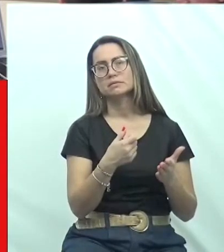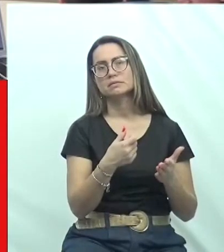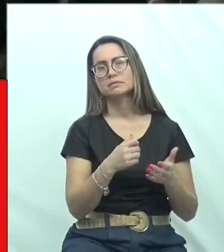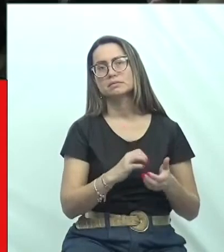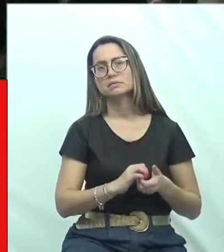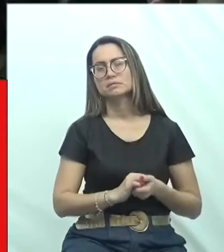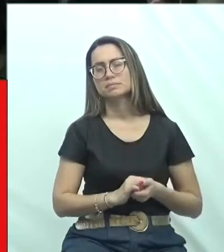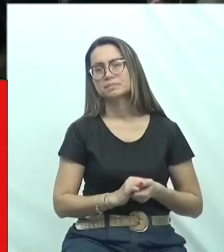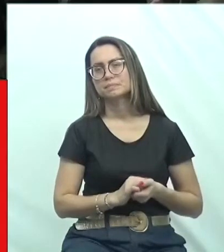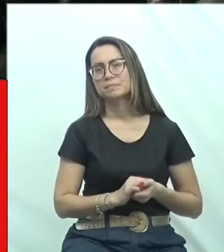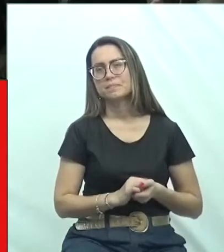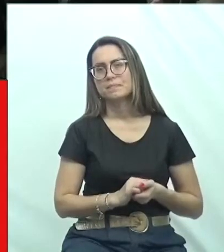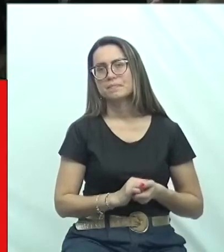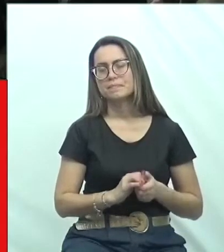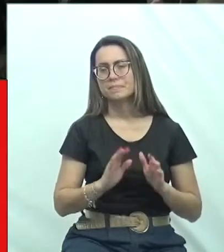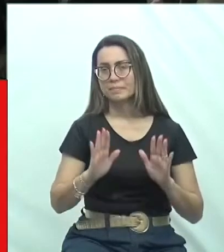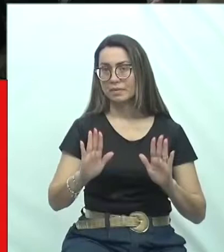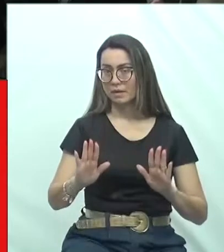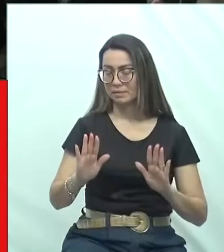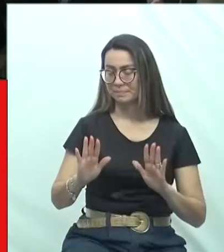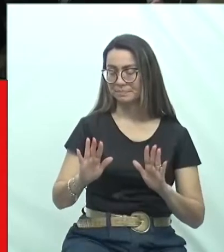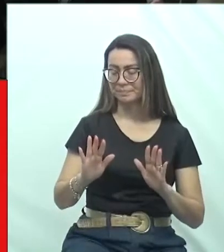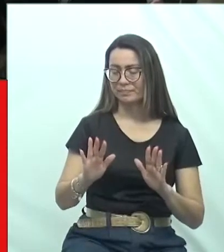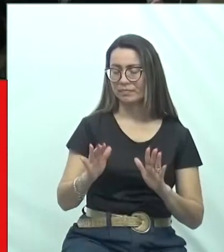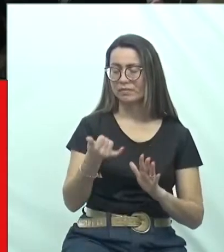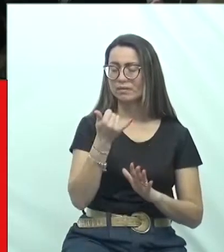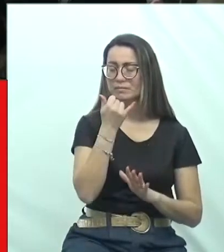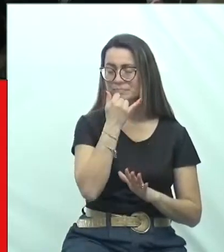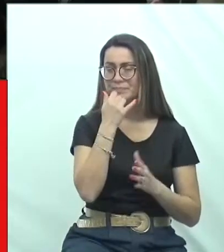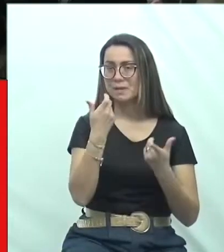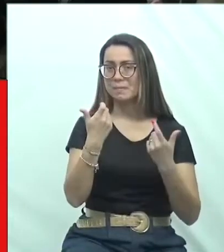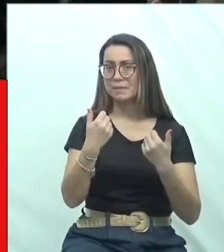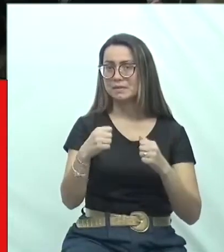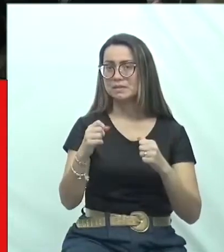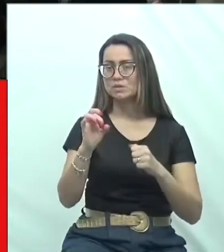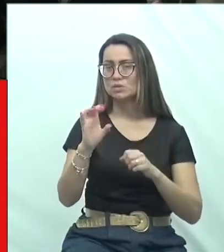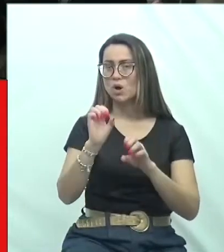questão do ar, para que eles não confundam a questão do ar.